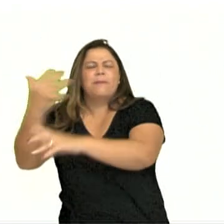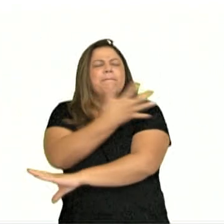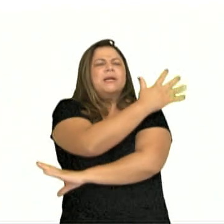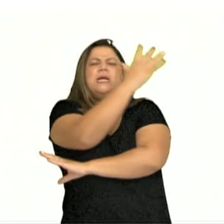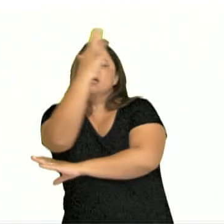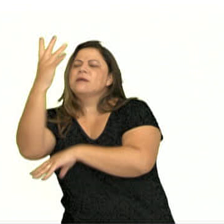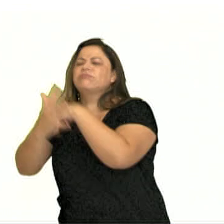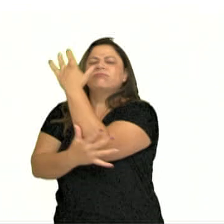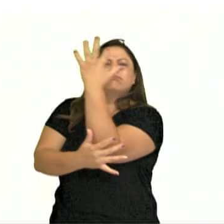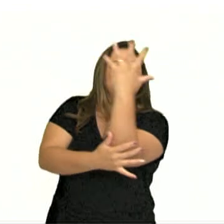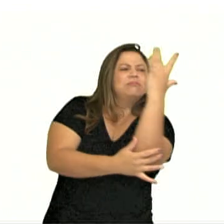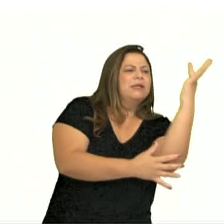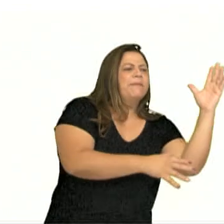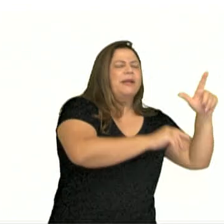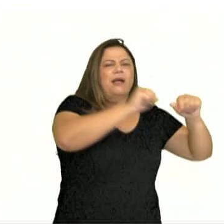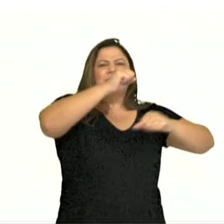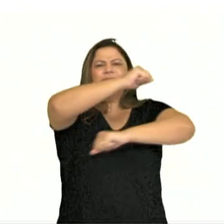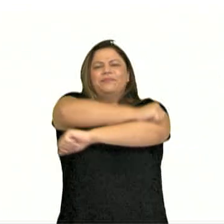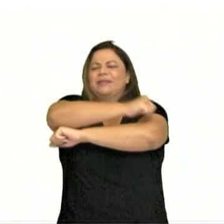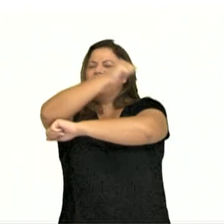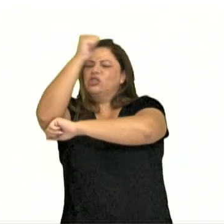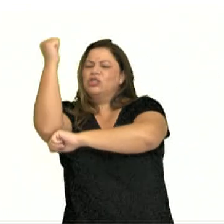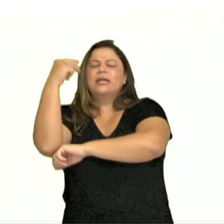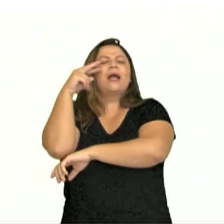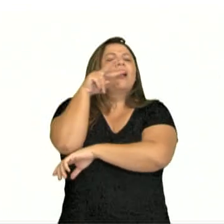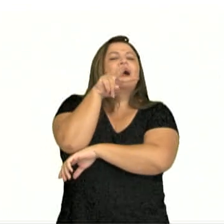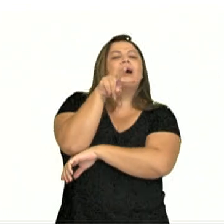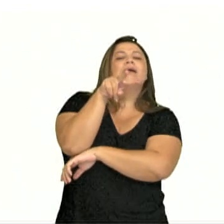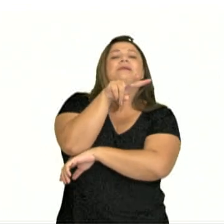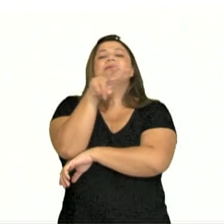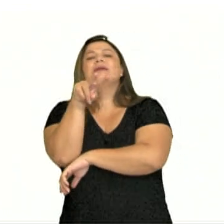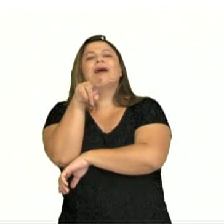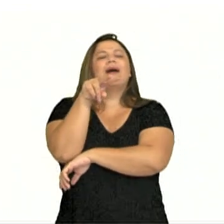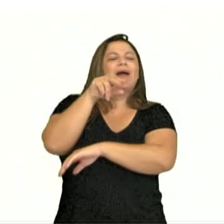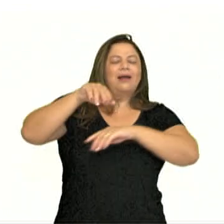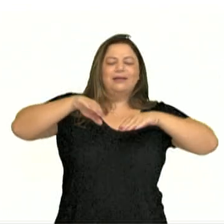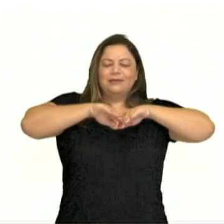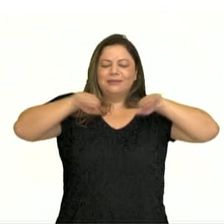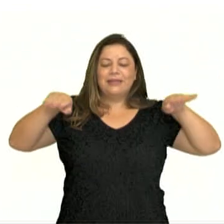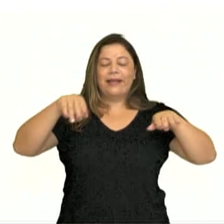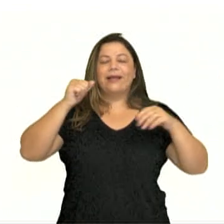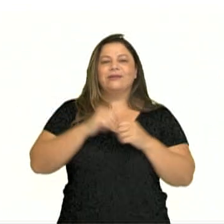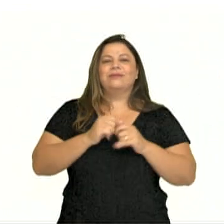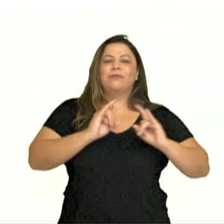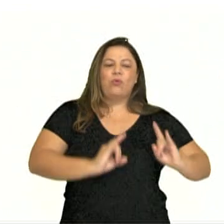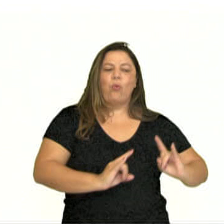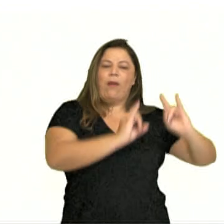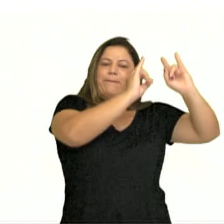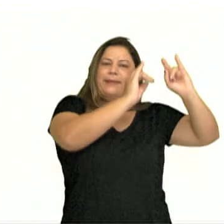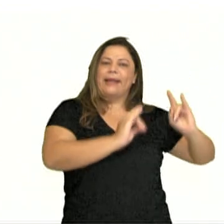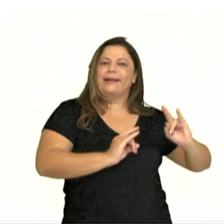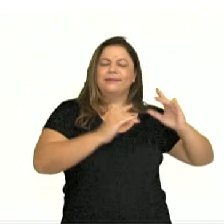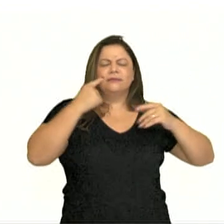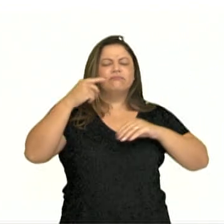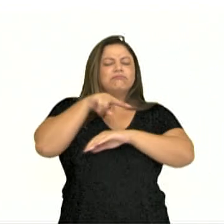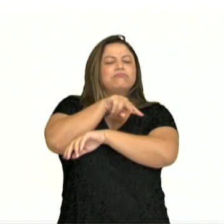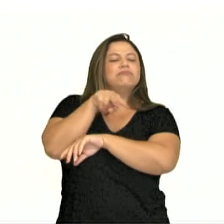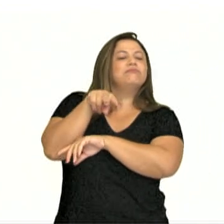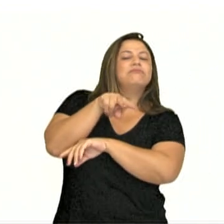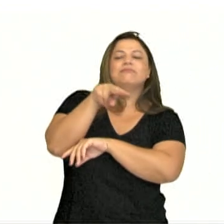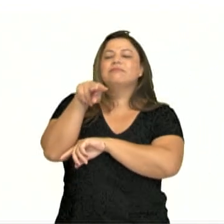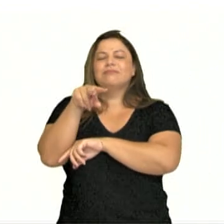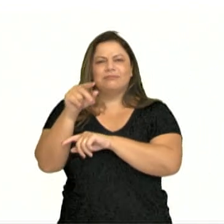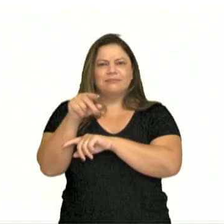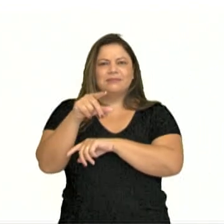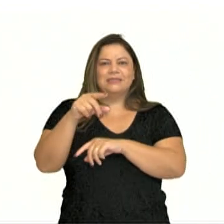da sua casa, do quintal da sua casa, da sacada do seu apartamento. Na sua cidade existem